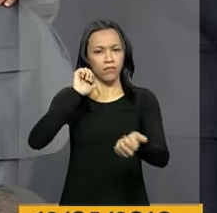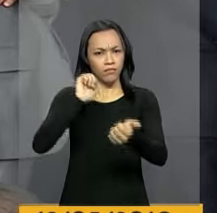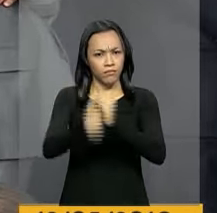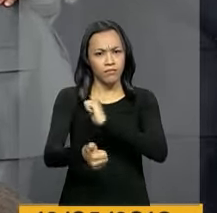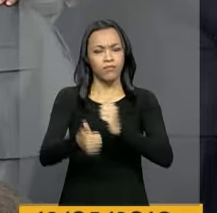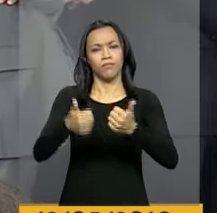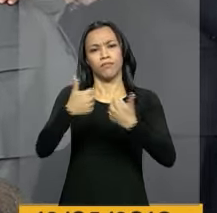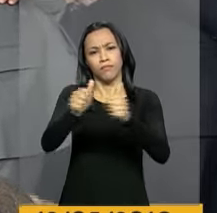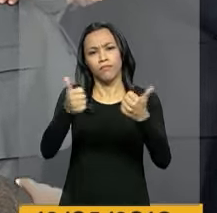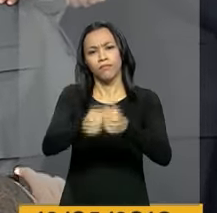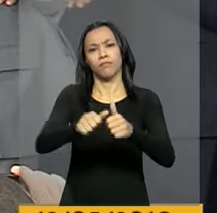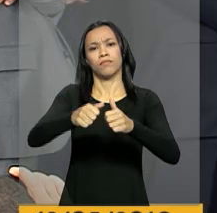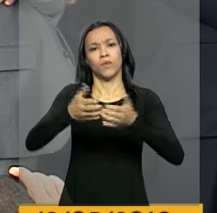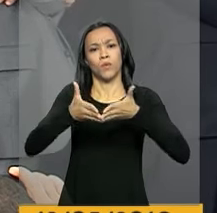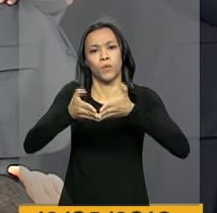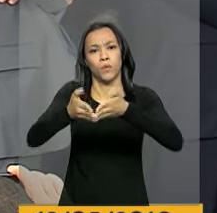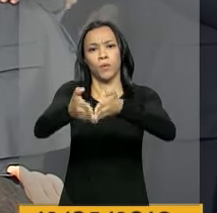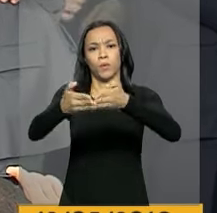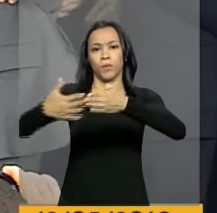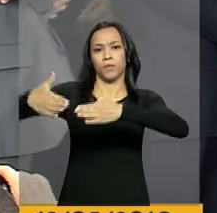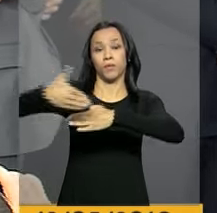Aviação Civil.